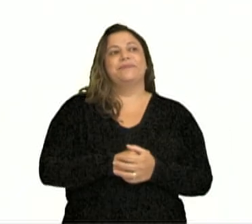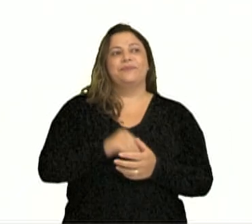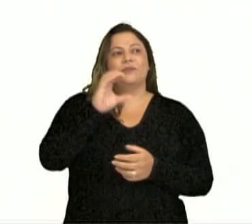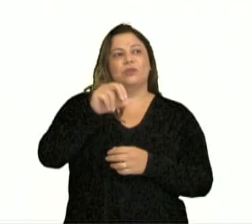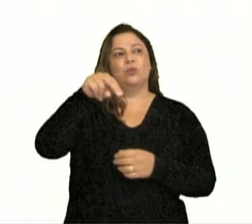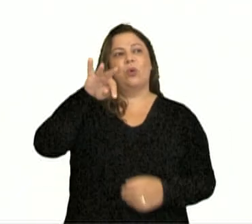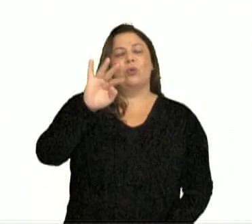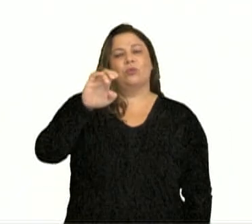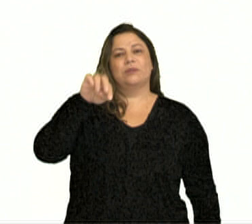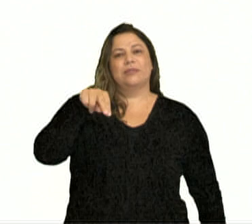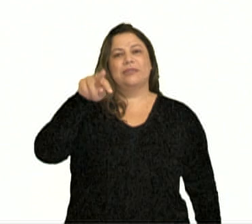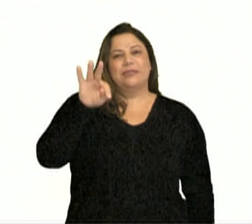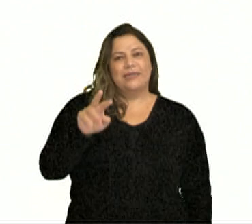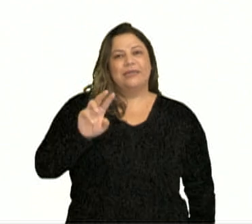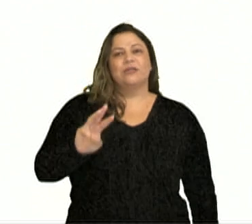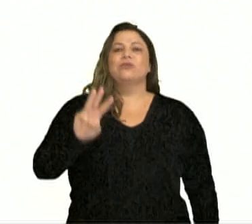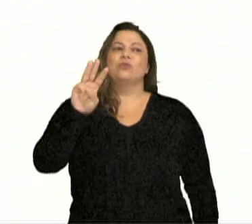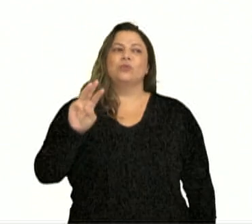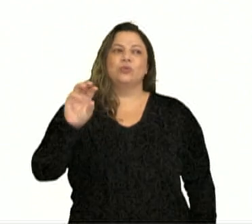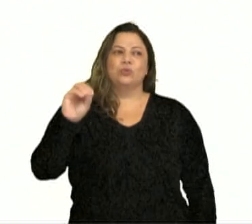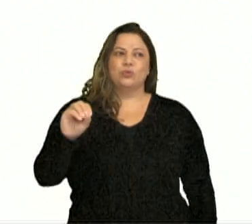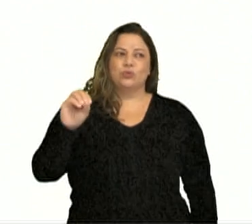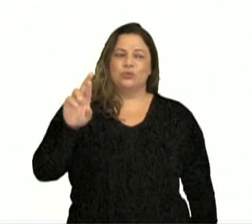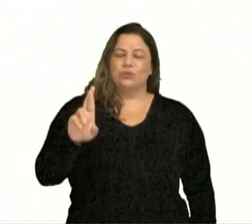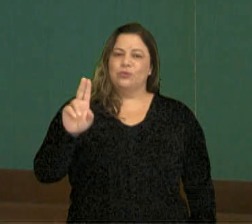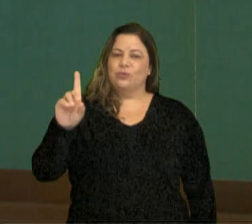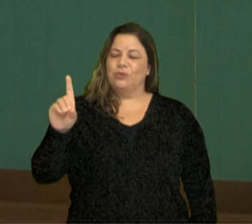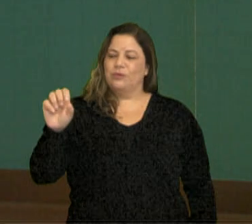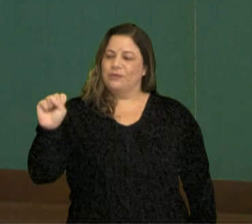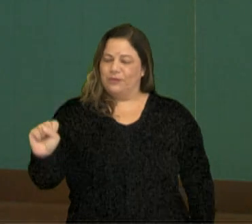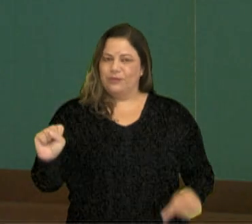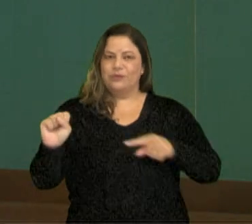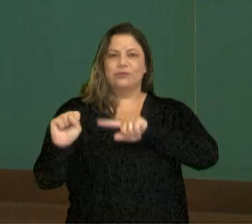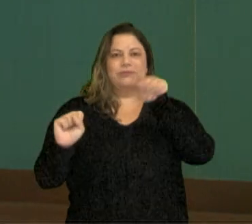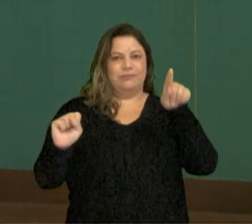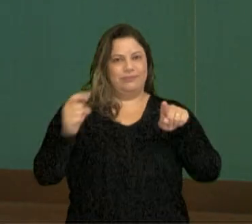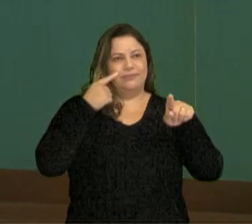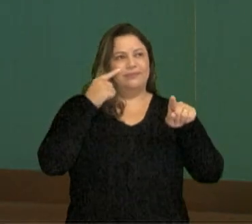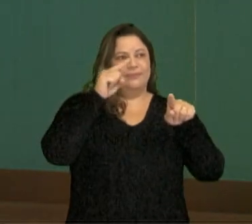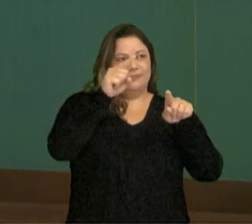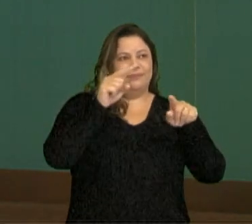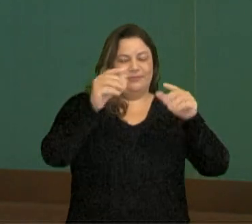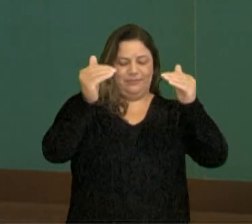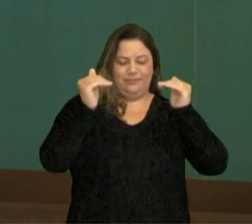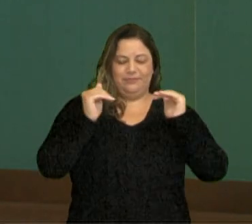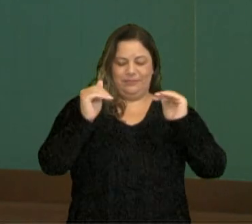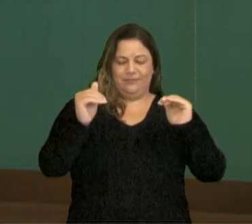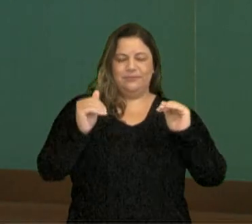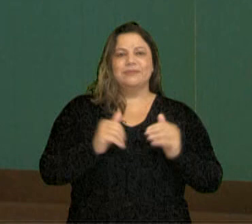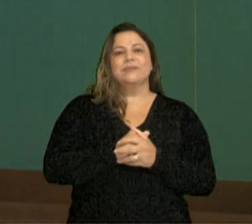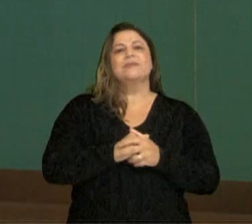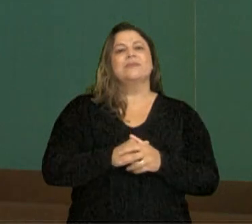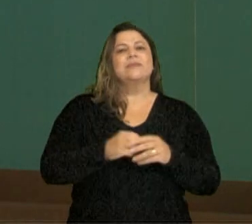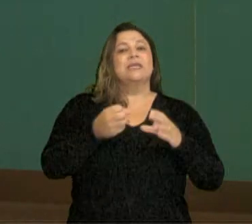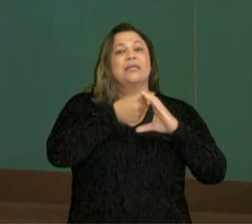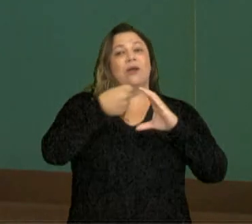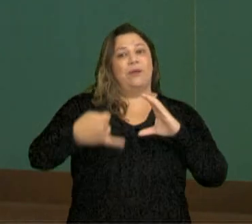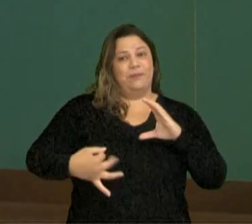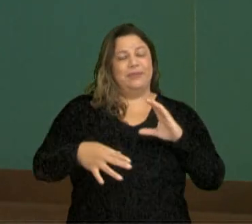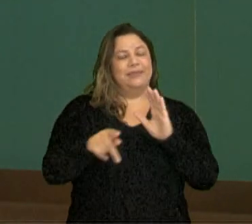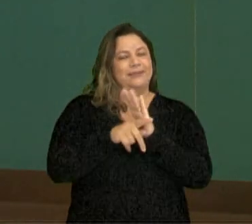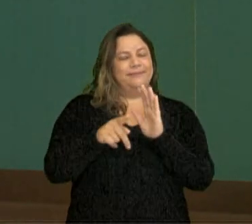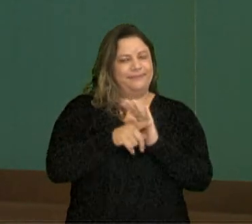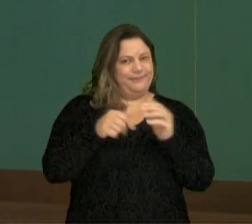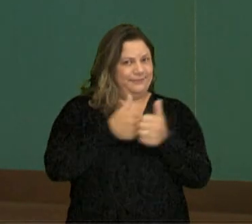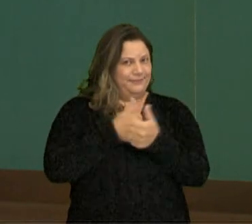são as palavrinhas-chave aqui. John, a pessoa que a gente está falando, e o beautiful também está dando uma característica.